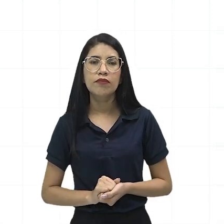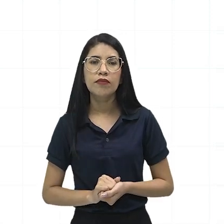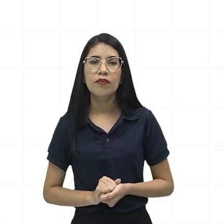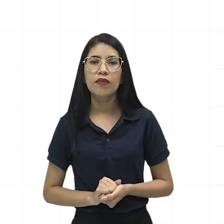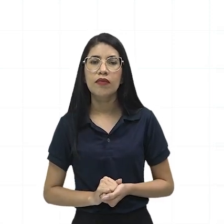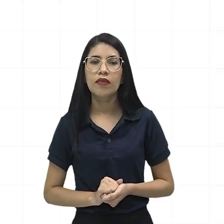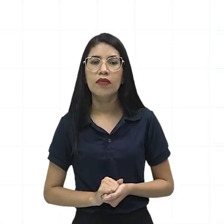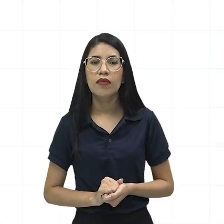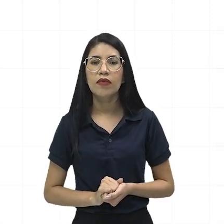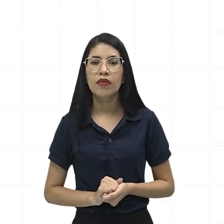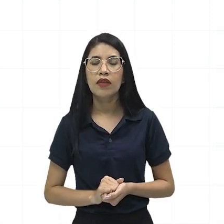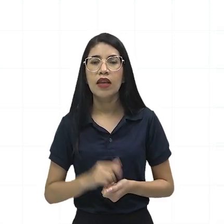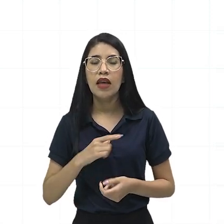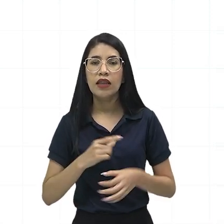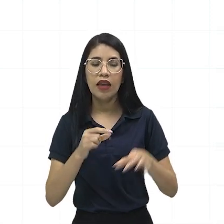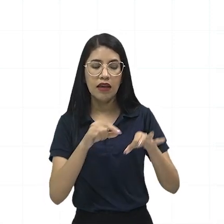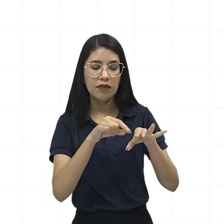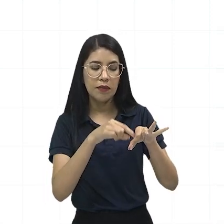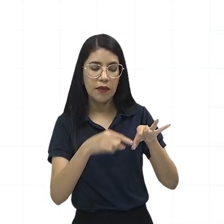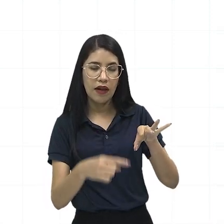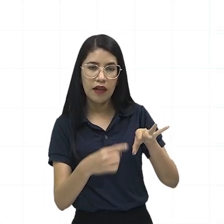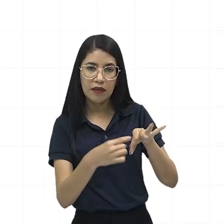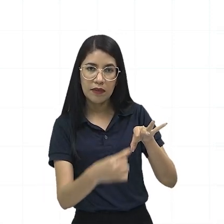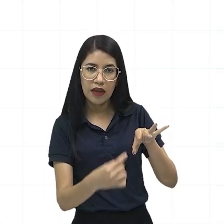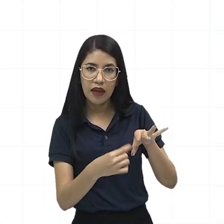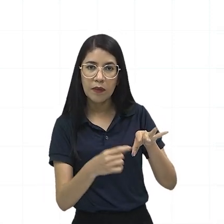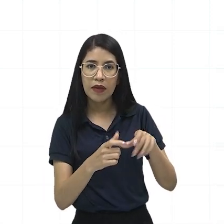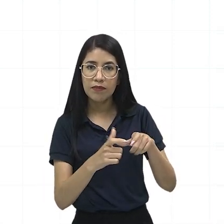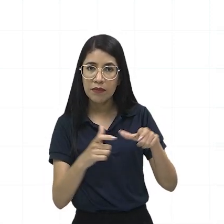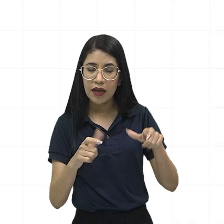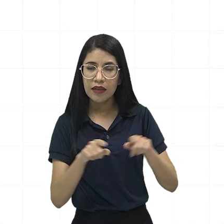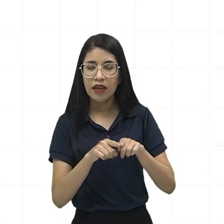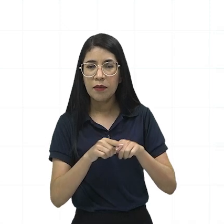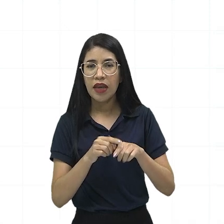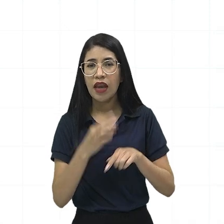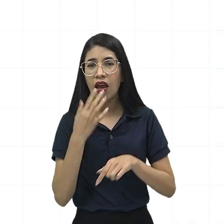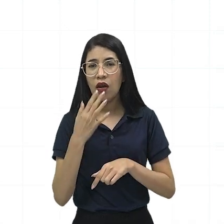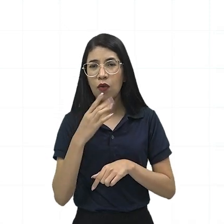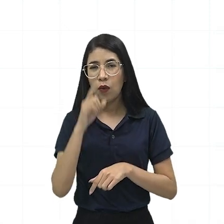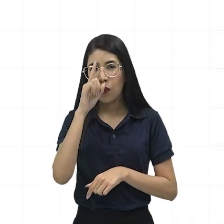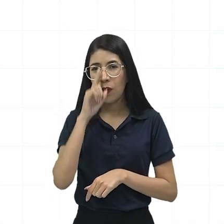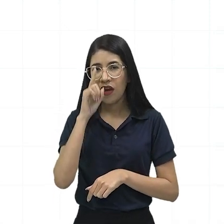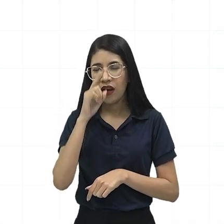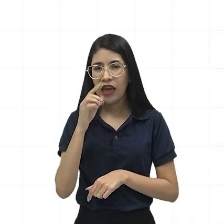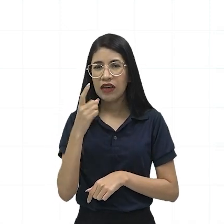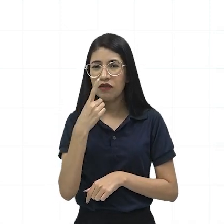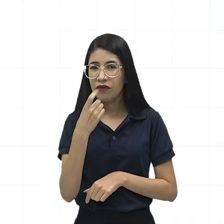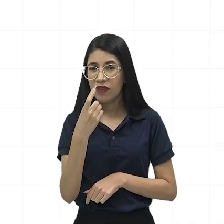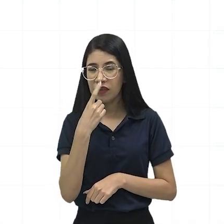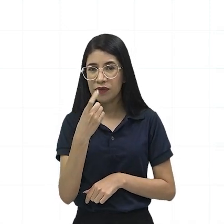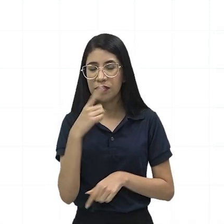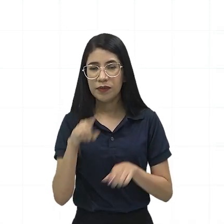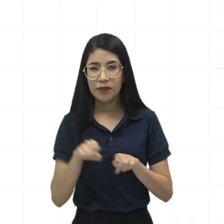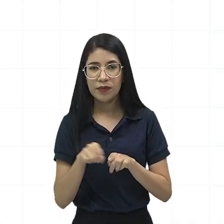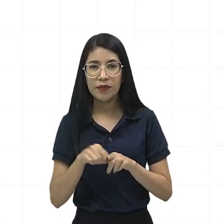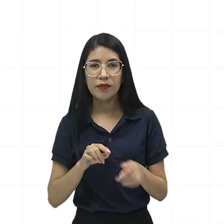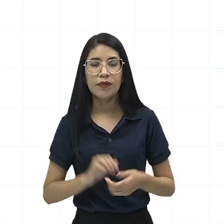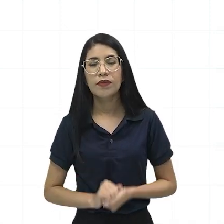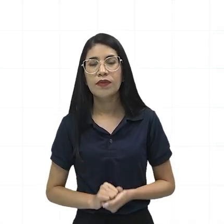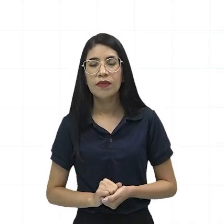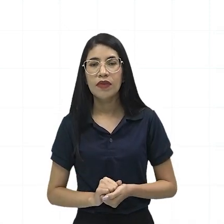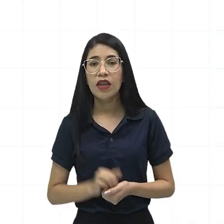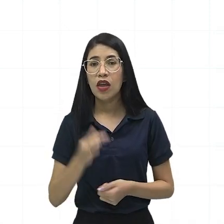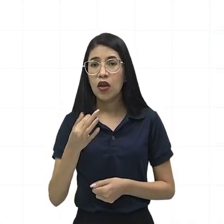mulher, ocorre o aumento do corrimento vaginal, que passa a ter a cor amarelada e odor desagradável. A dor